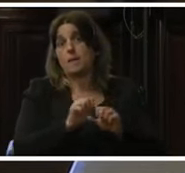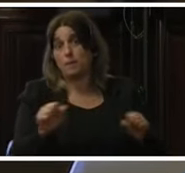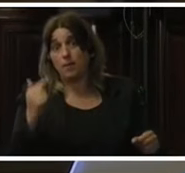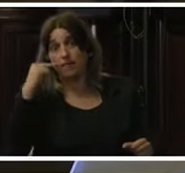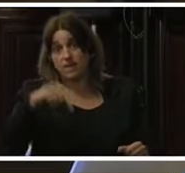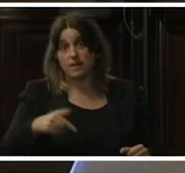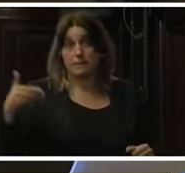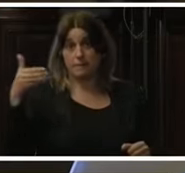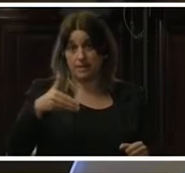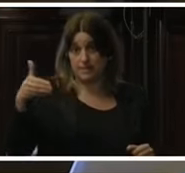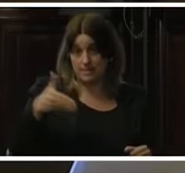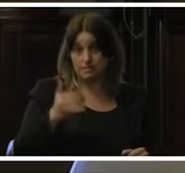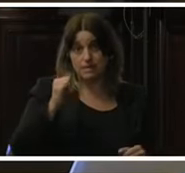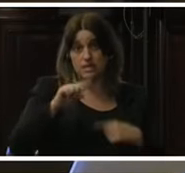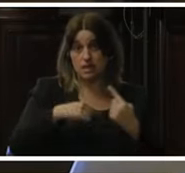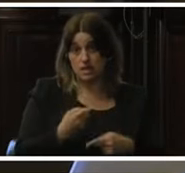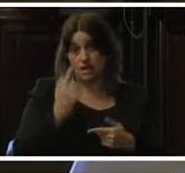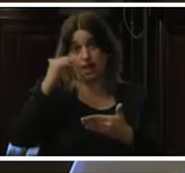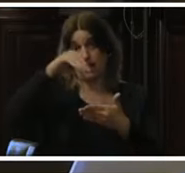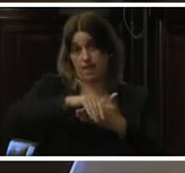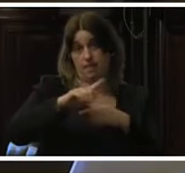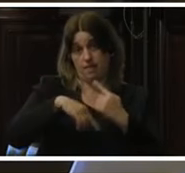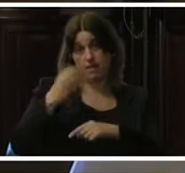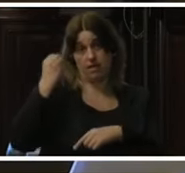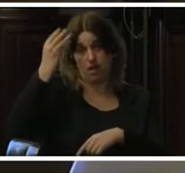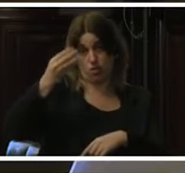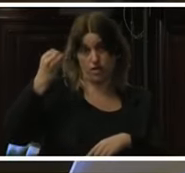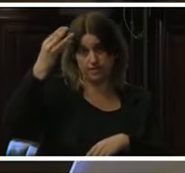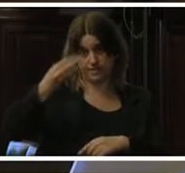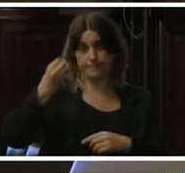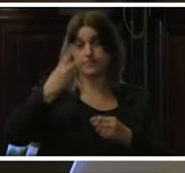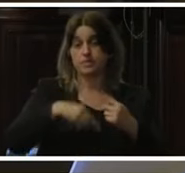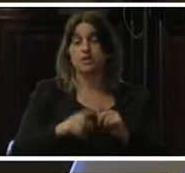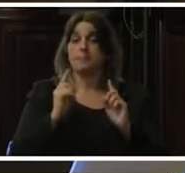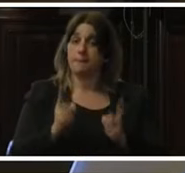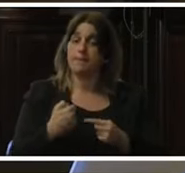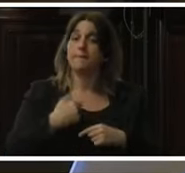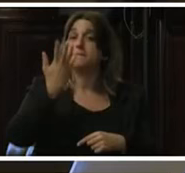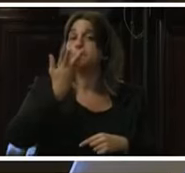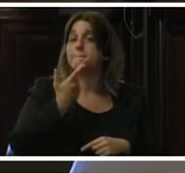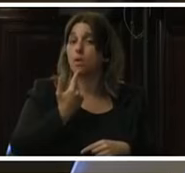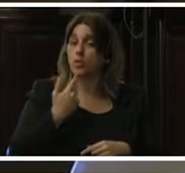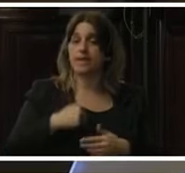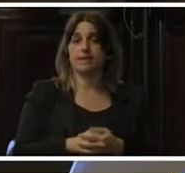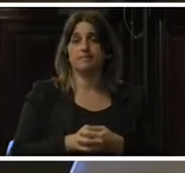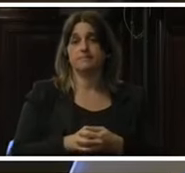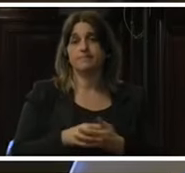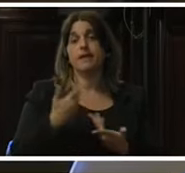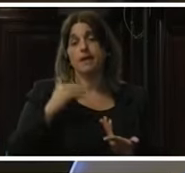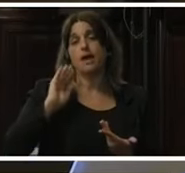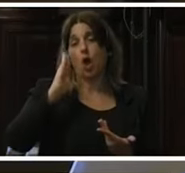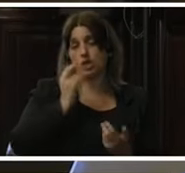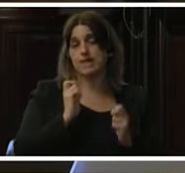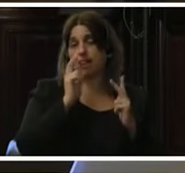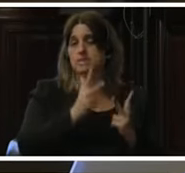audiências e também é reconhecer que existem muitos desafios